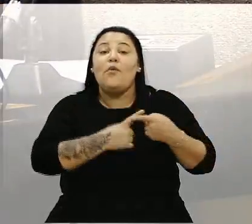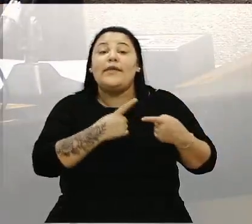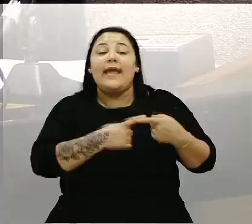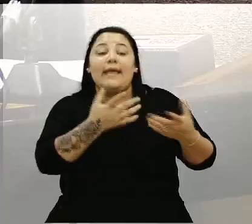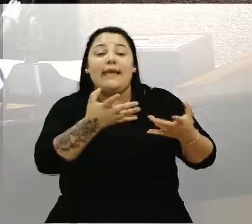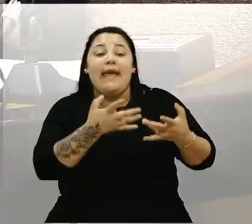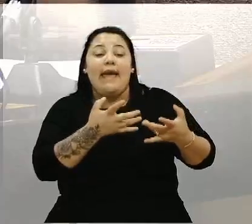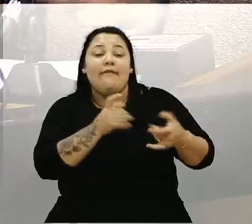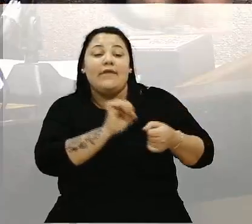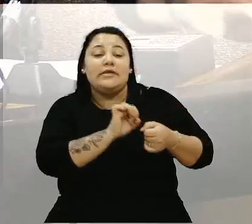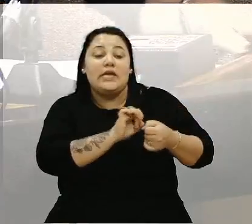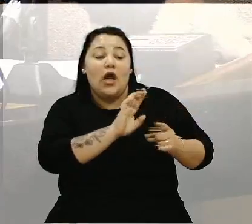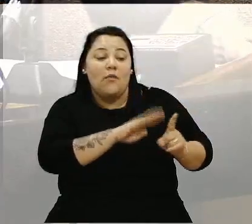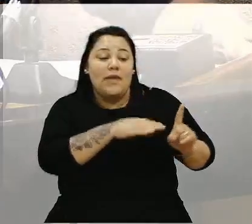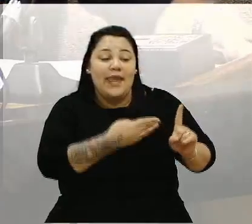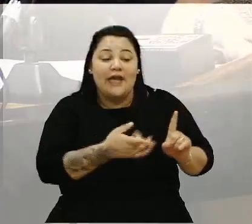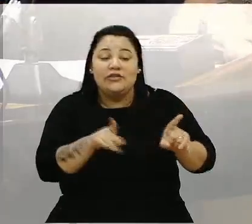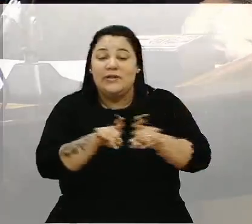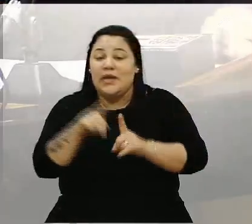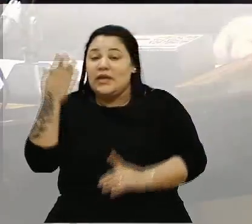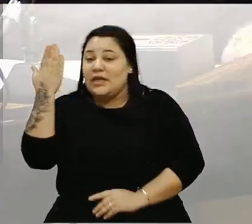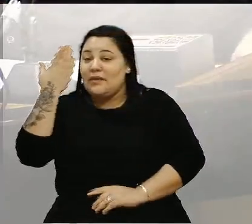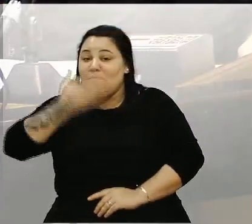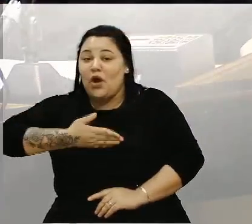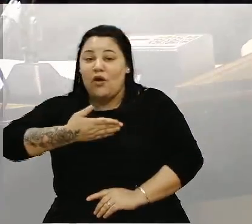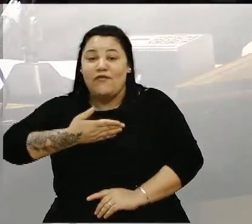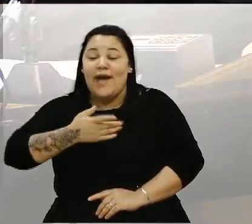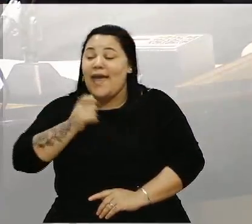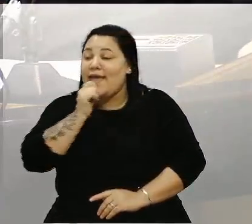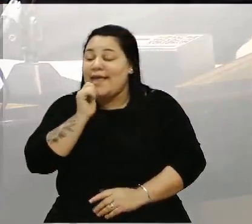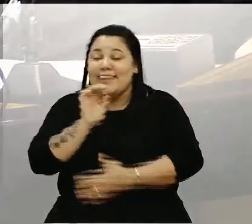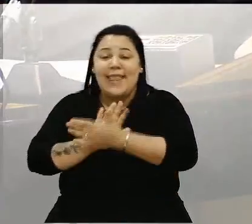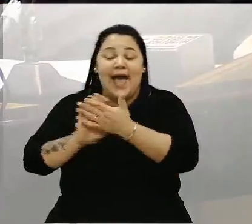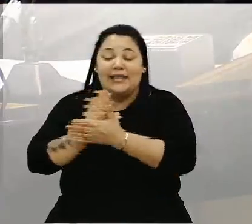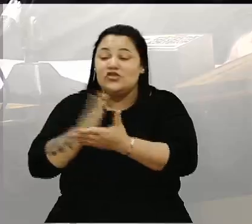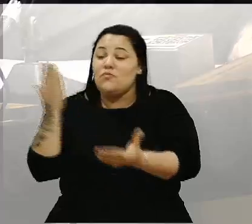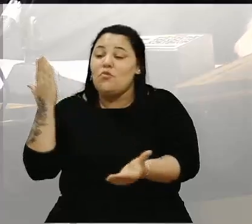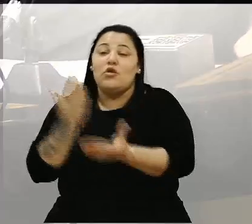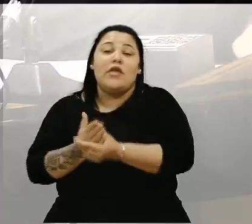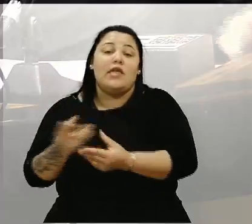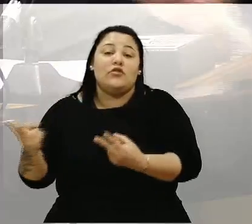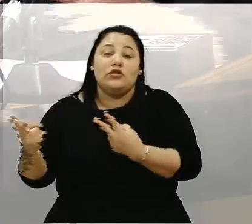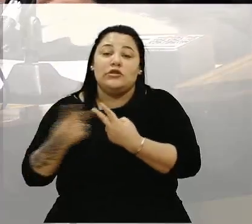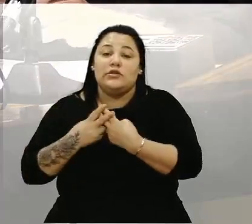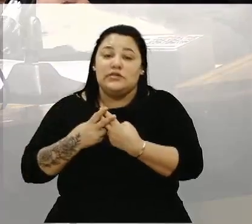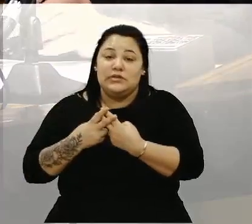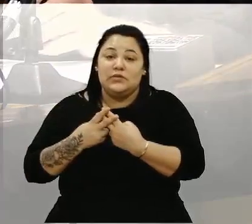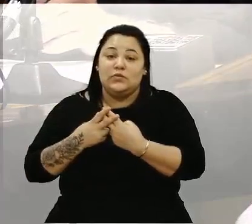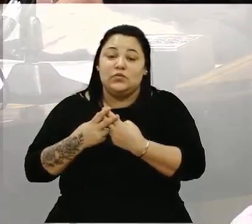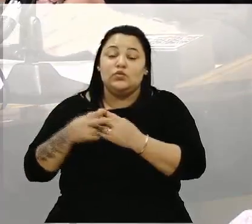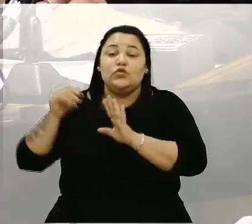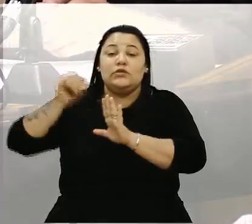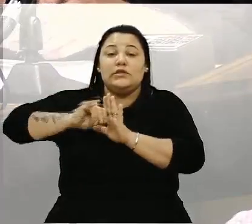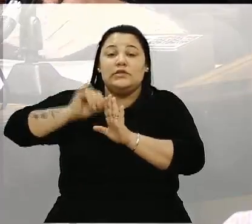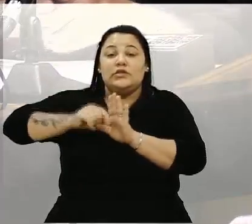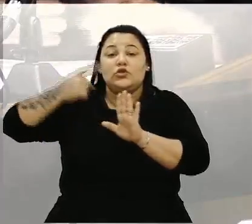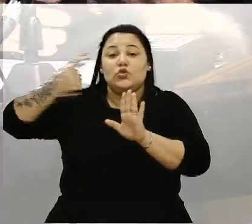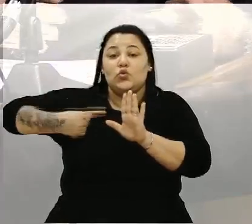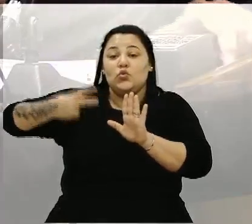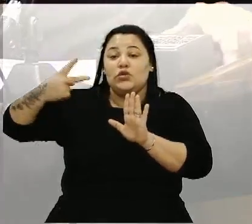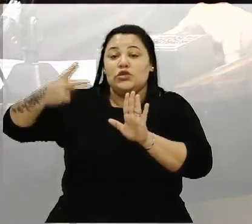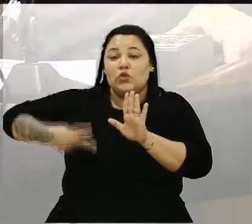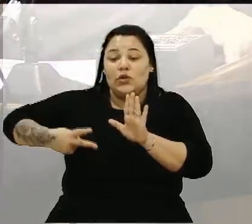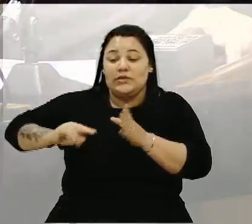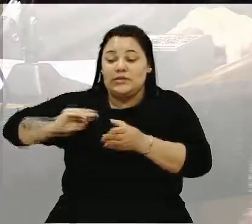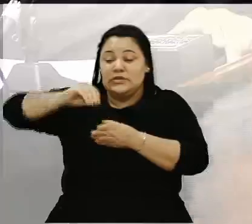não ter sido condenado nas hipóteses previstas no artigo, ou melhor, nos incisos 1 e 2 deste